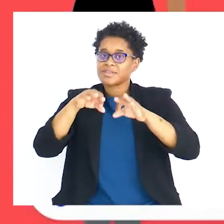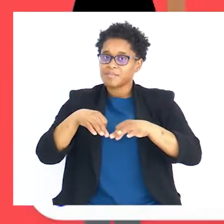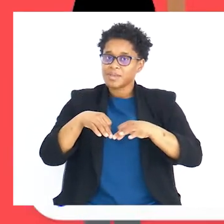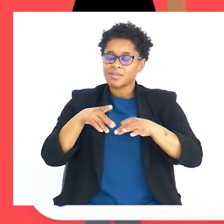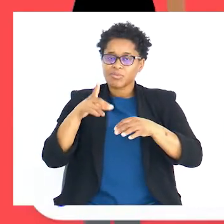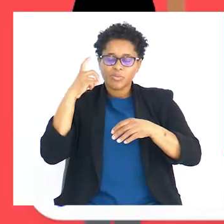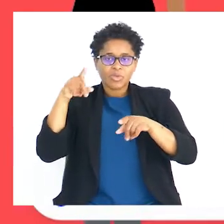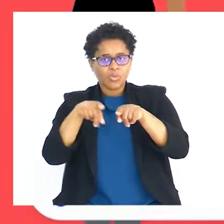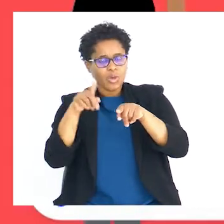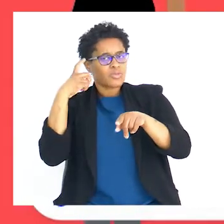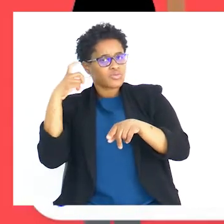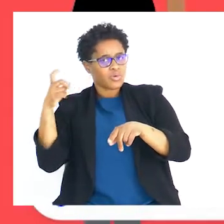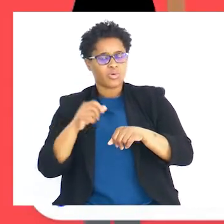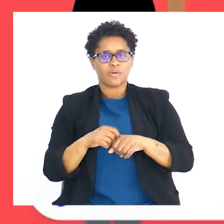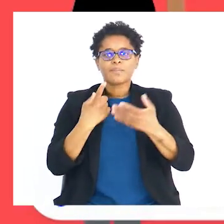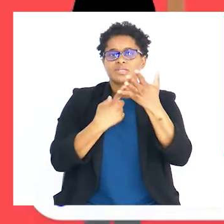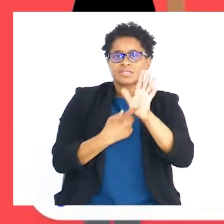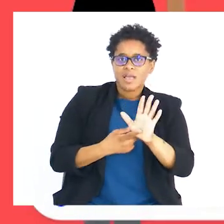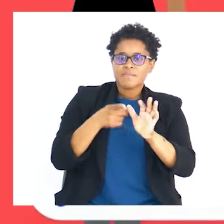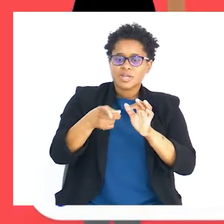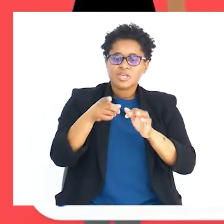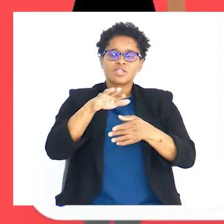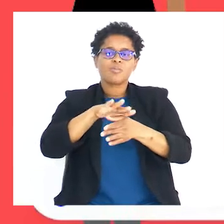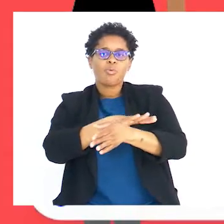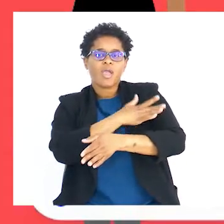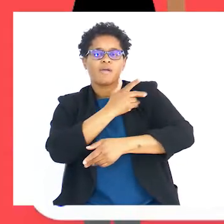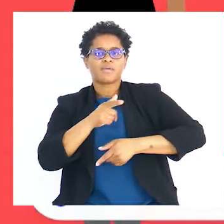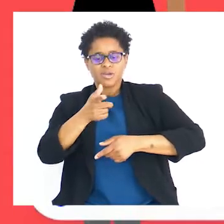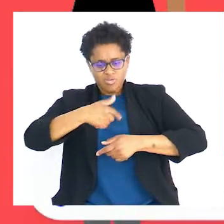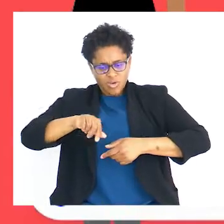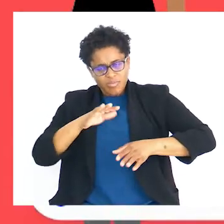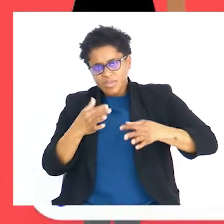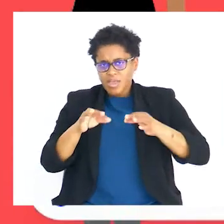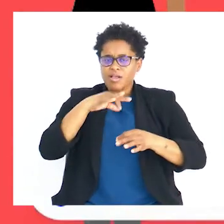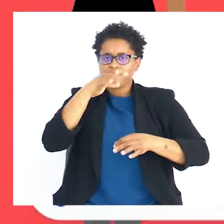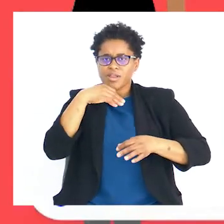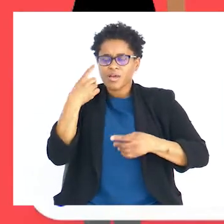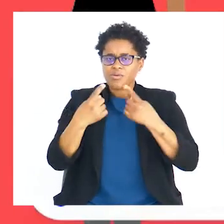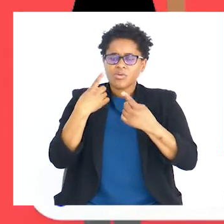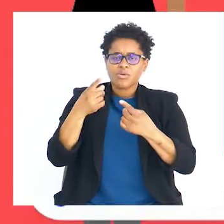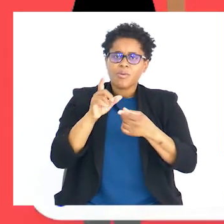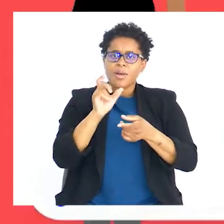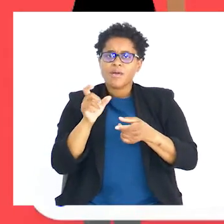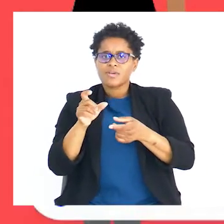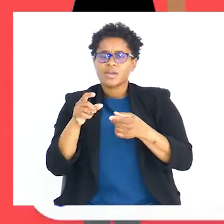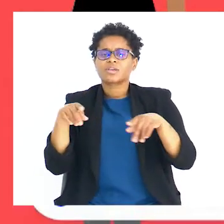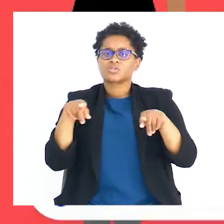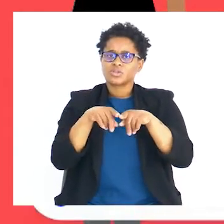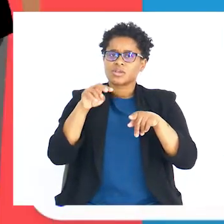mesmo som. Por exemplo, neste poema, nós temos a palavra voar, que rima com